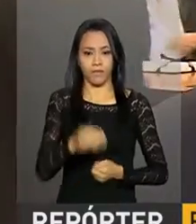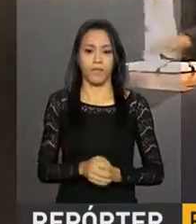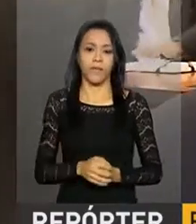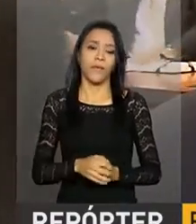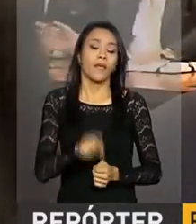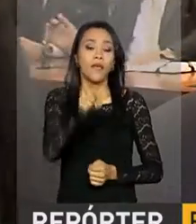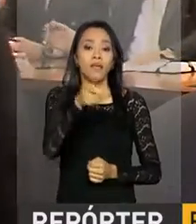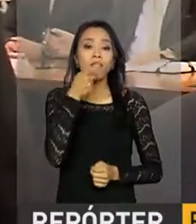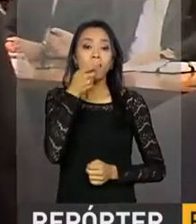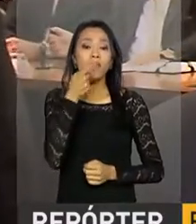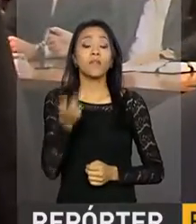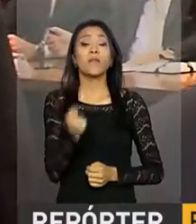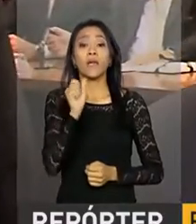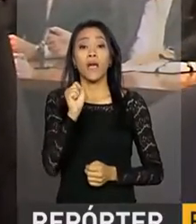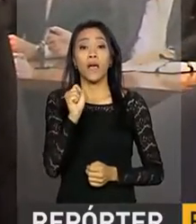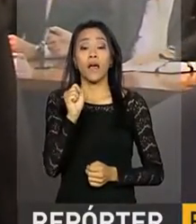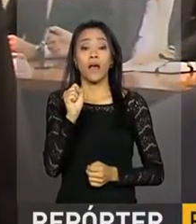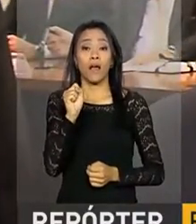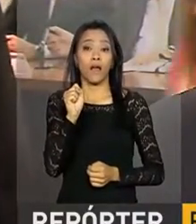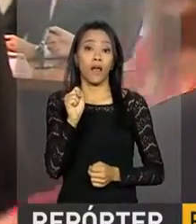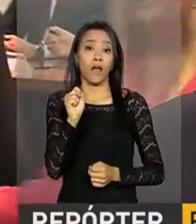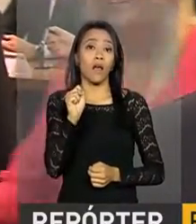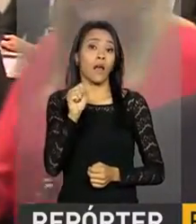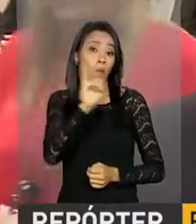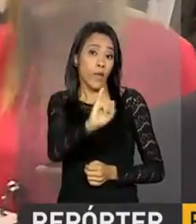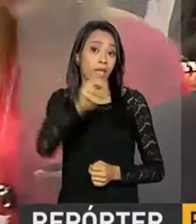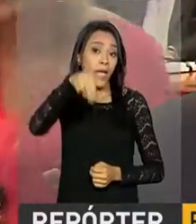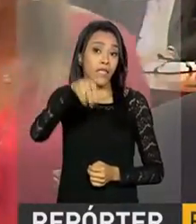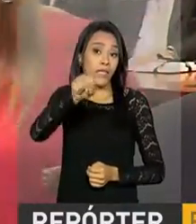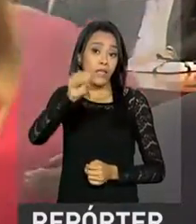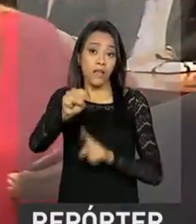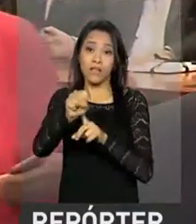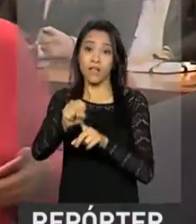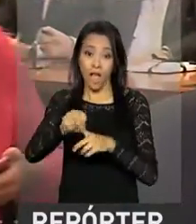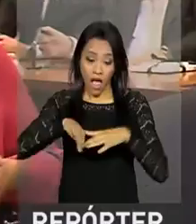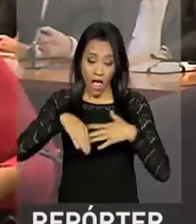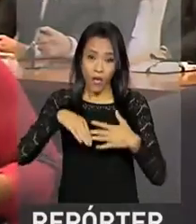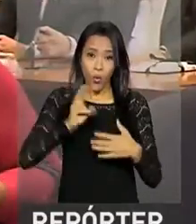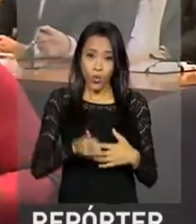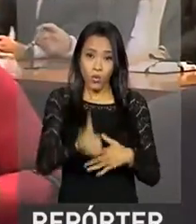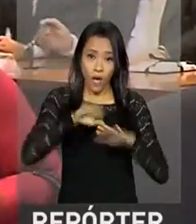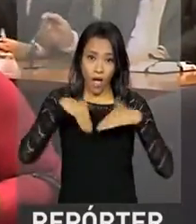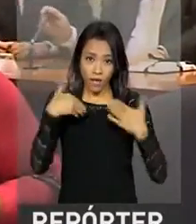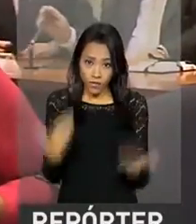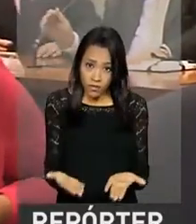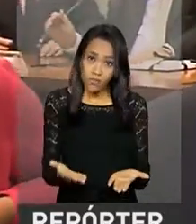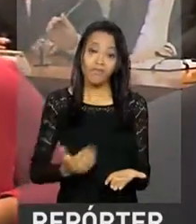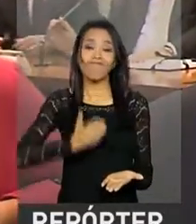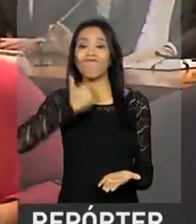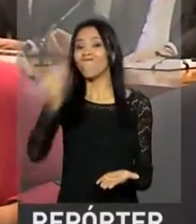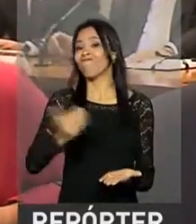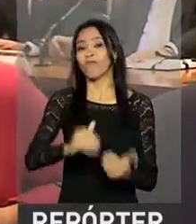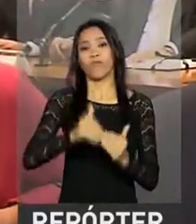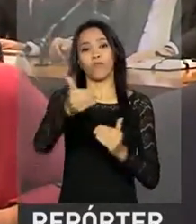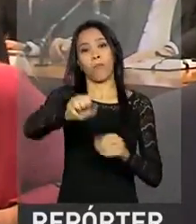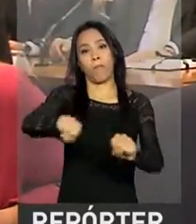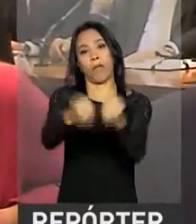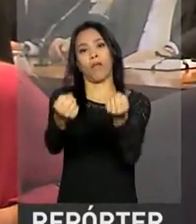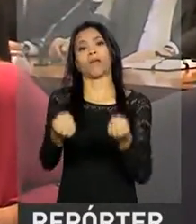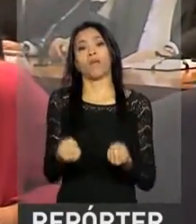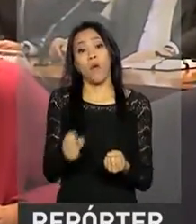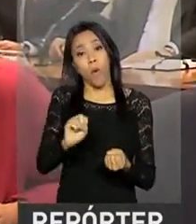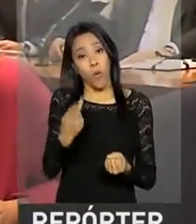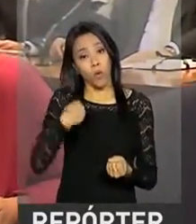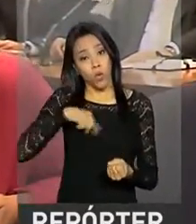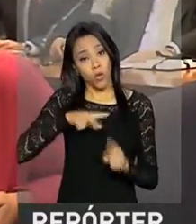está mostrando que não têm sustentabilidade da forma como está o nós arrumamos essa